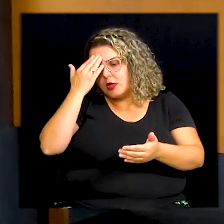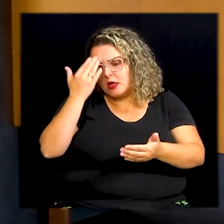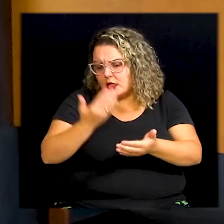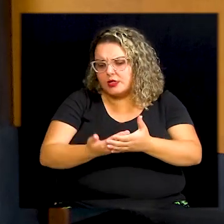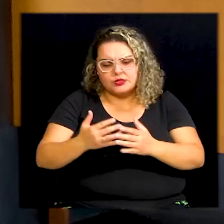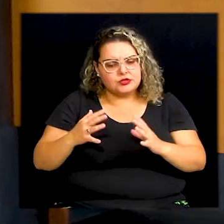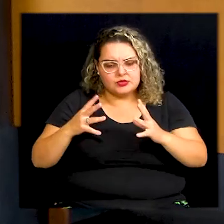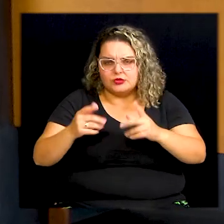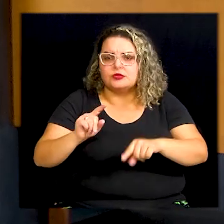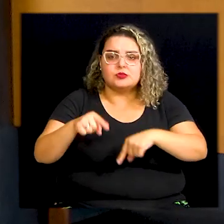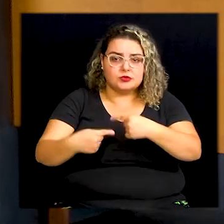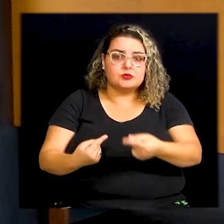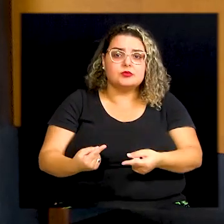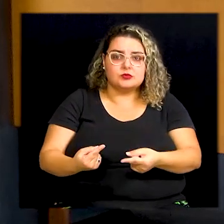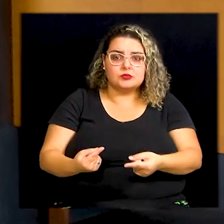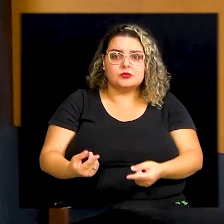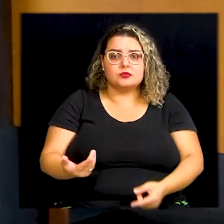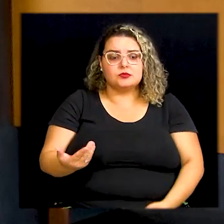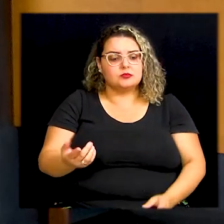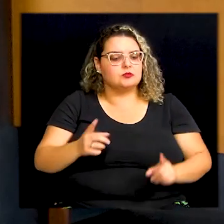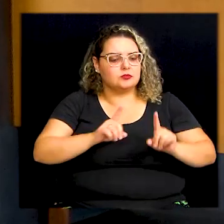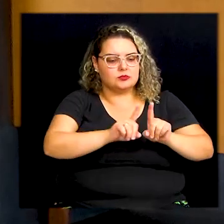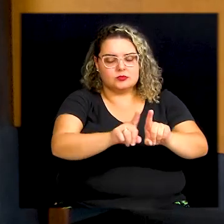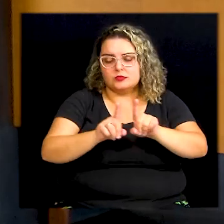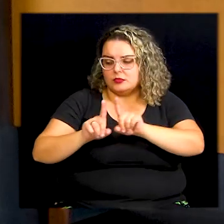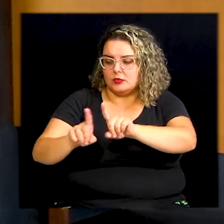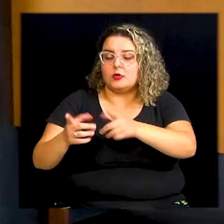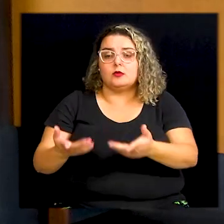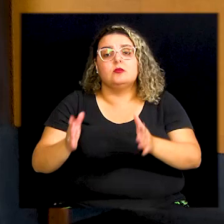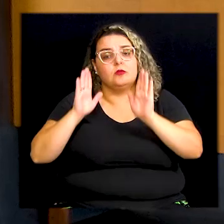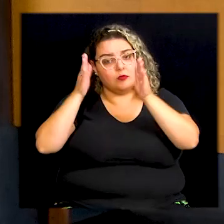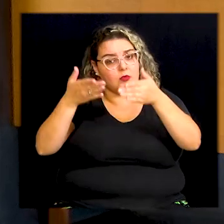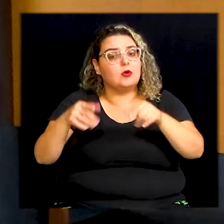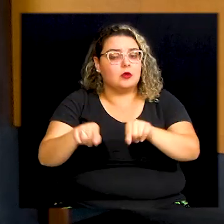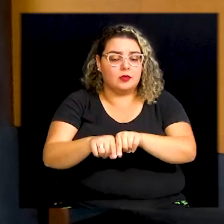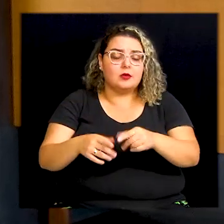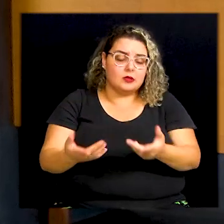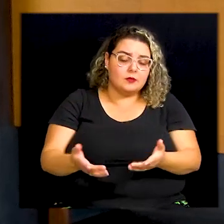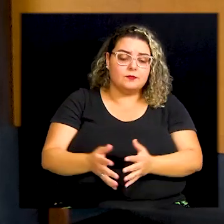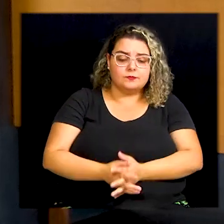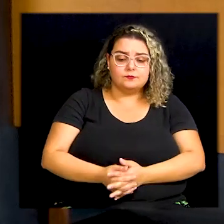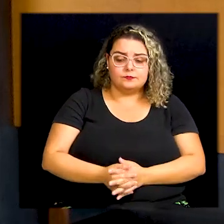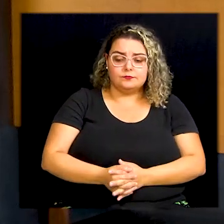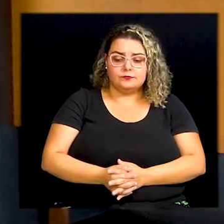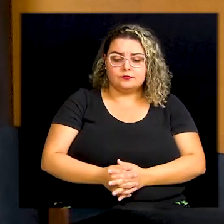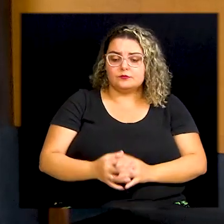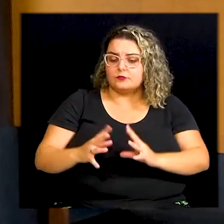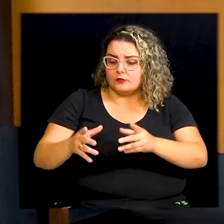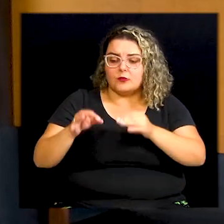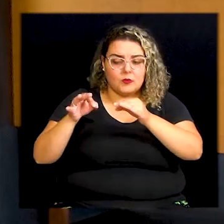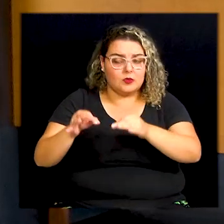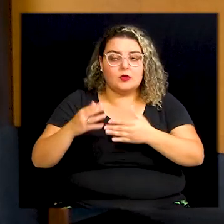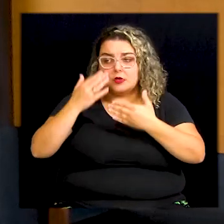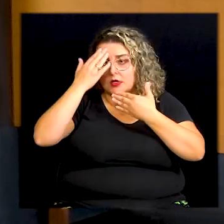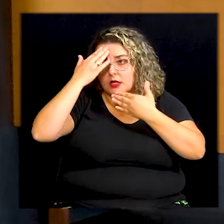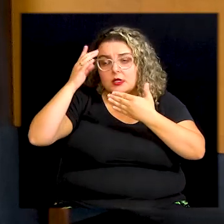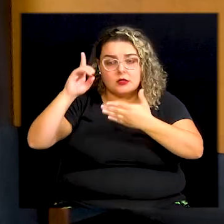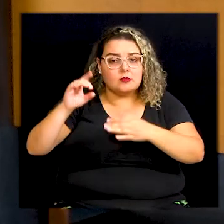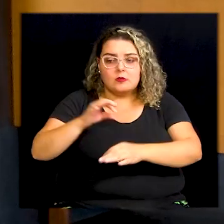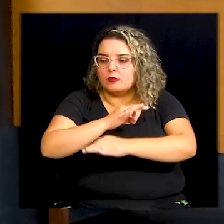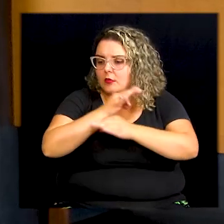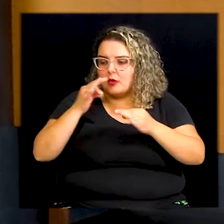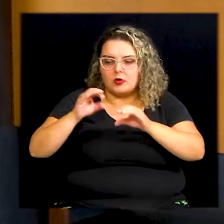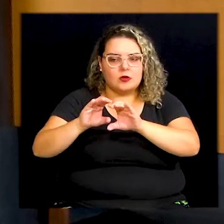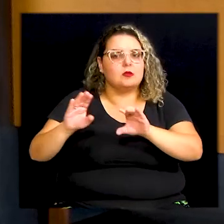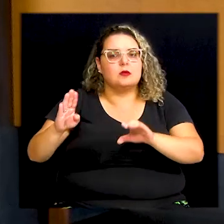todos os outros nossos companheiros, os meus companheiros lá, focaram nisso também, e deu tudo certo. Graças a Deus fizemos